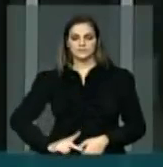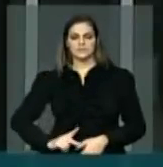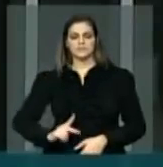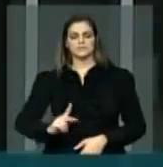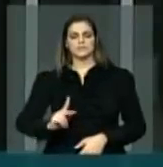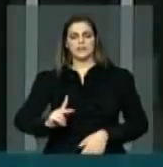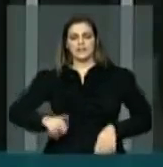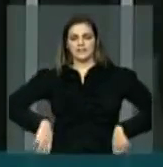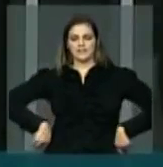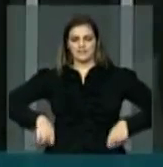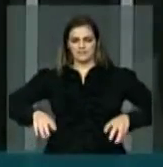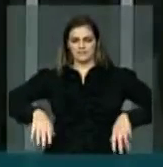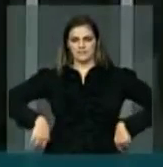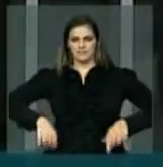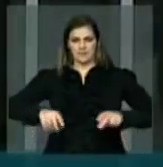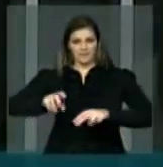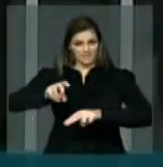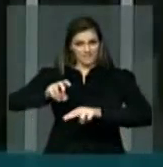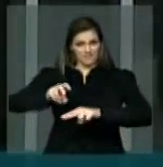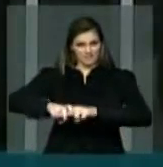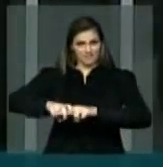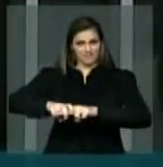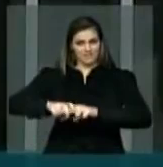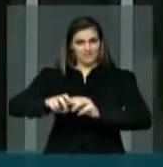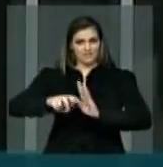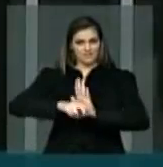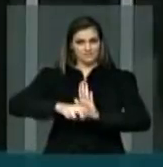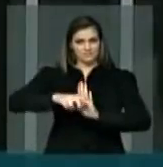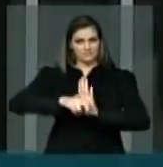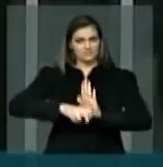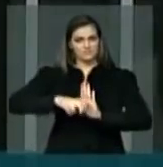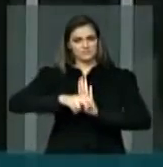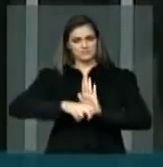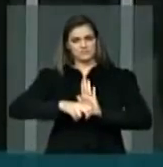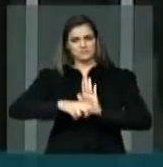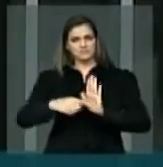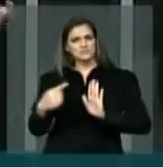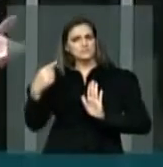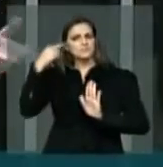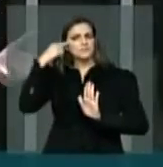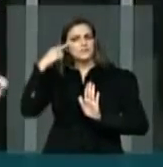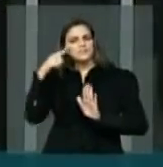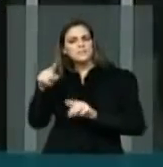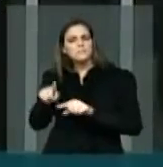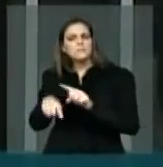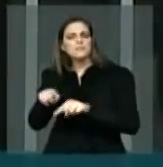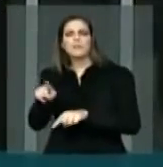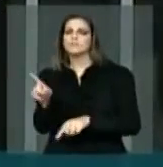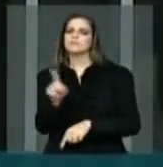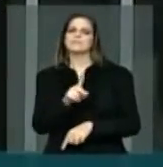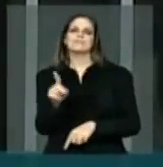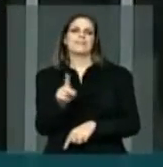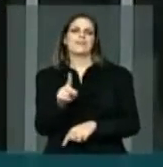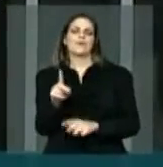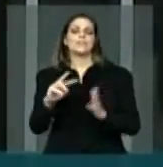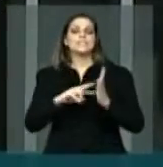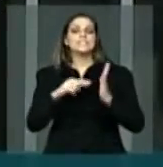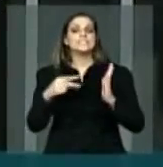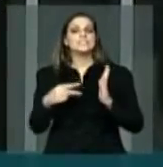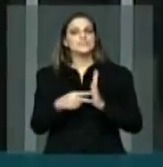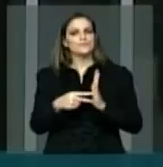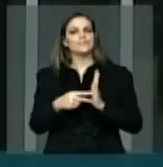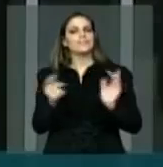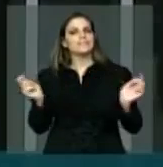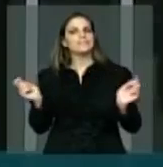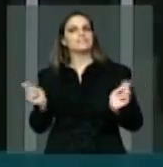não é apenas um aparelho, mas é a continuidade e a possibilidade de locomoção dessas pessoas. Por